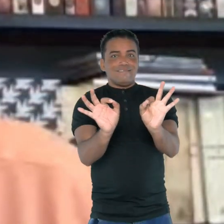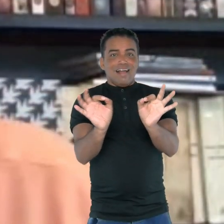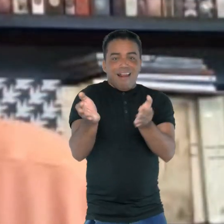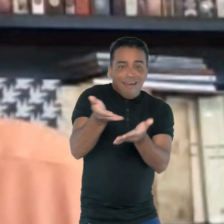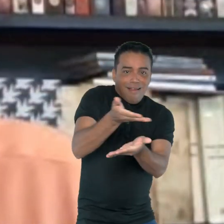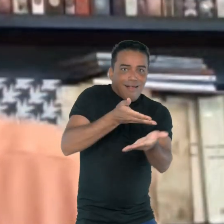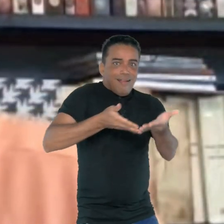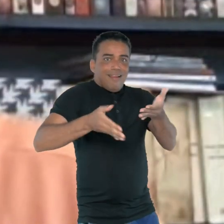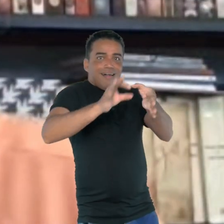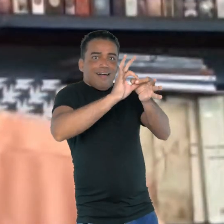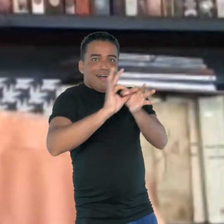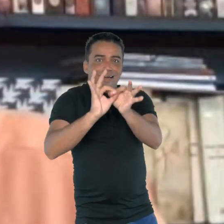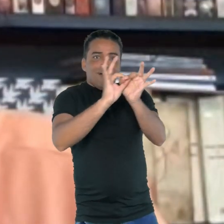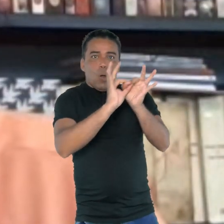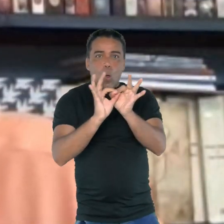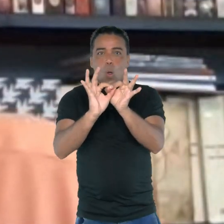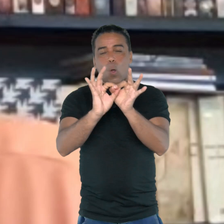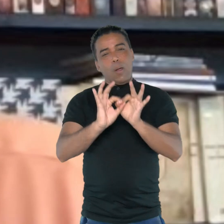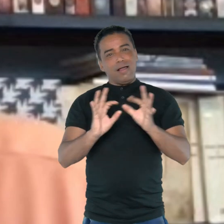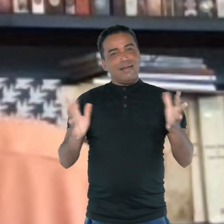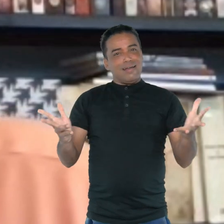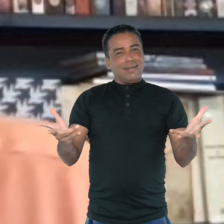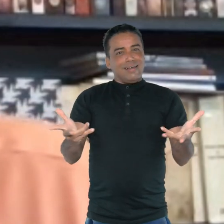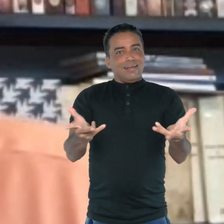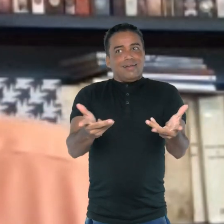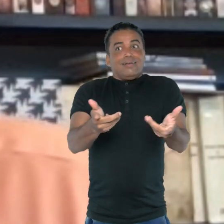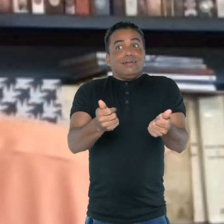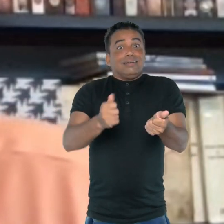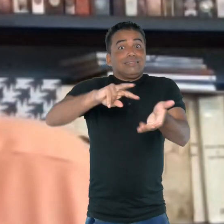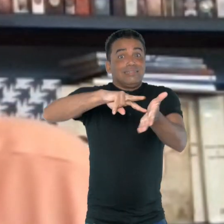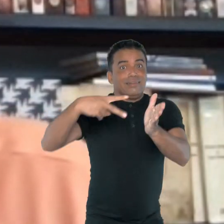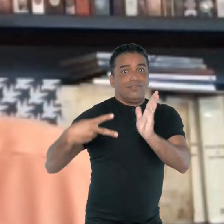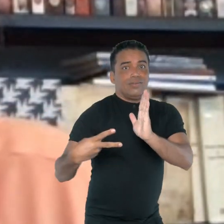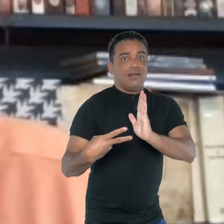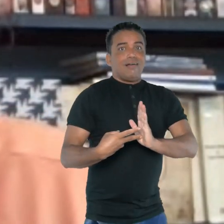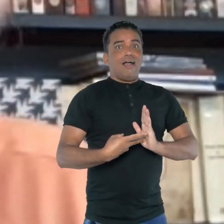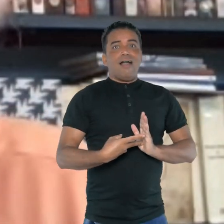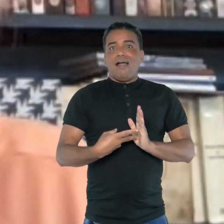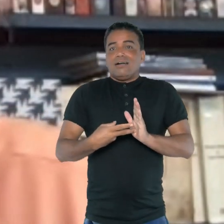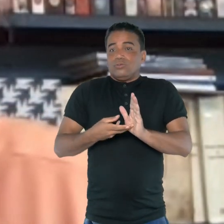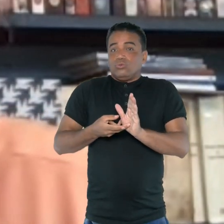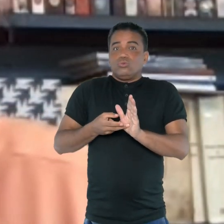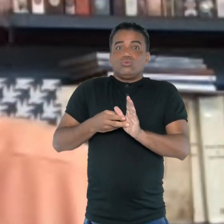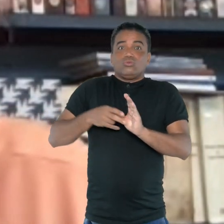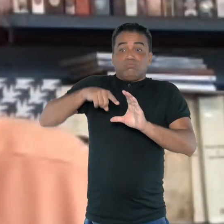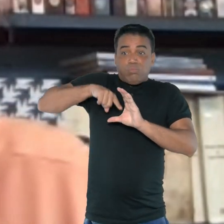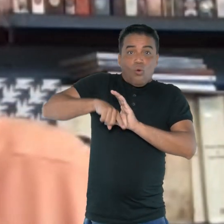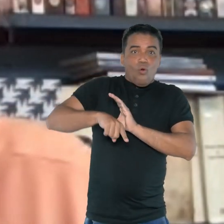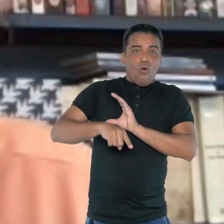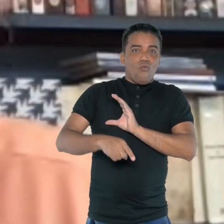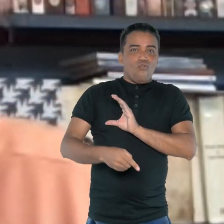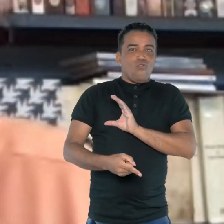as outras e que isso construa significados ocultos que